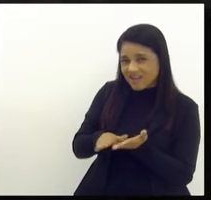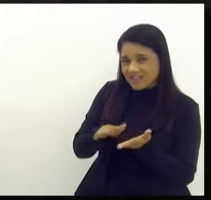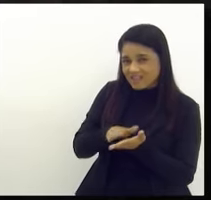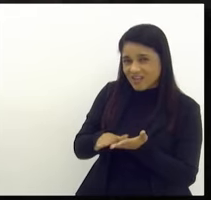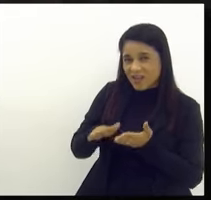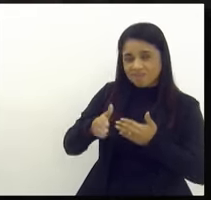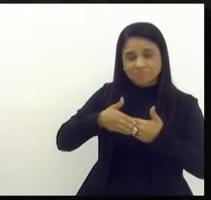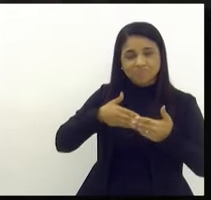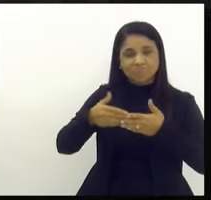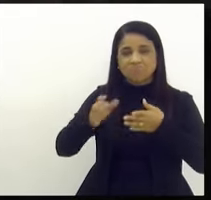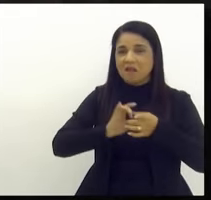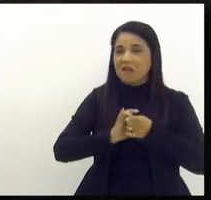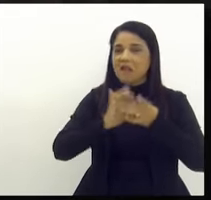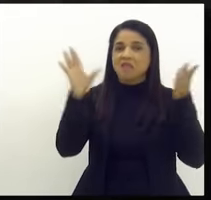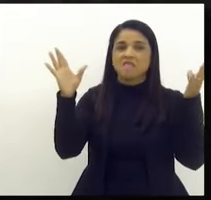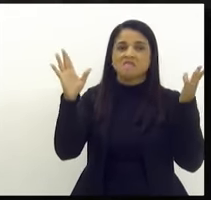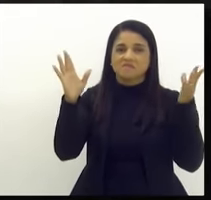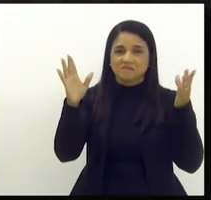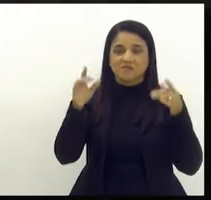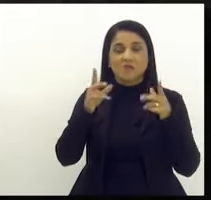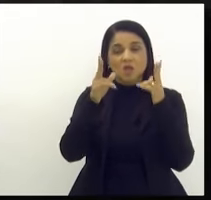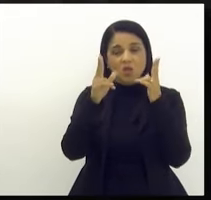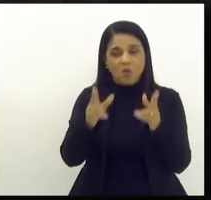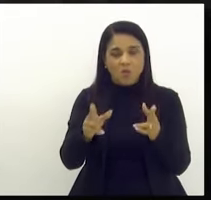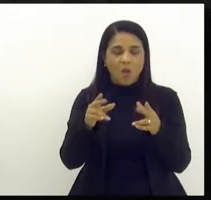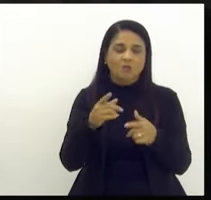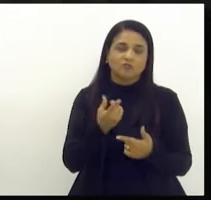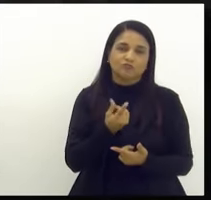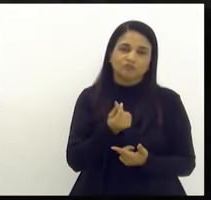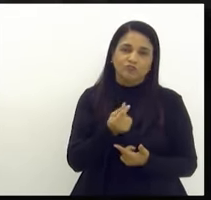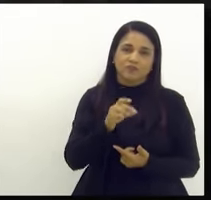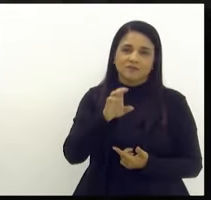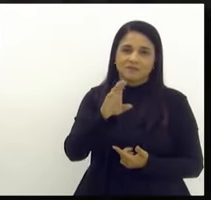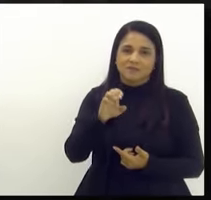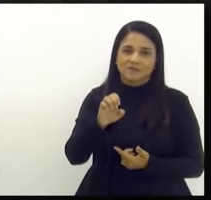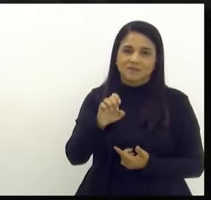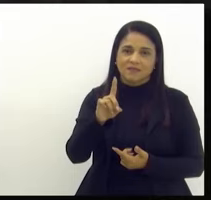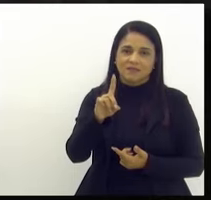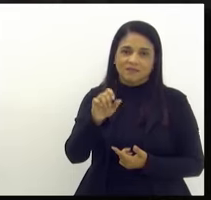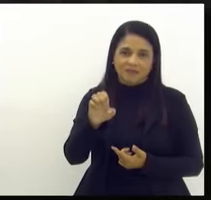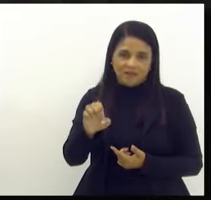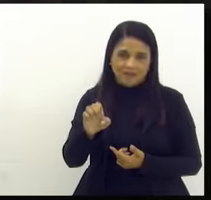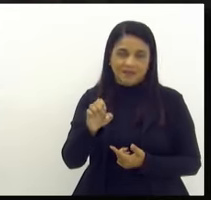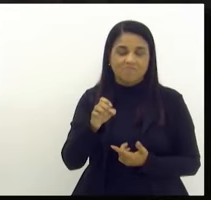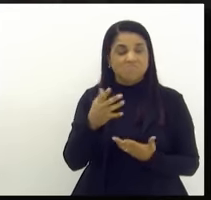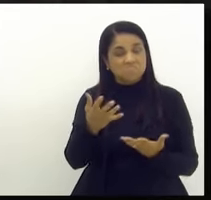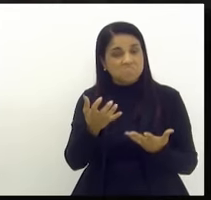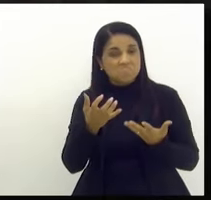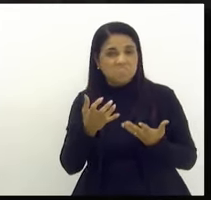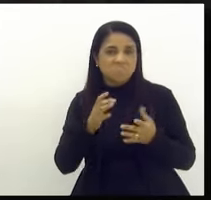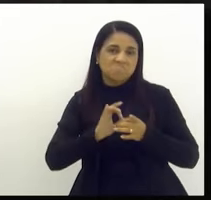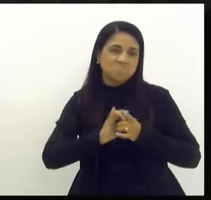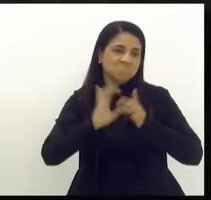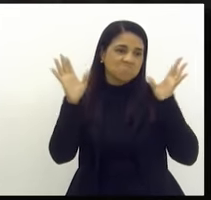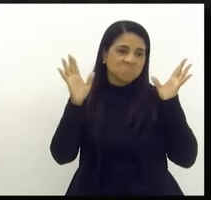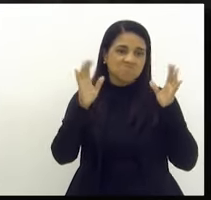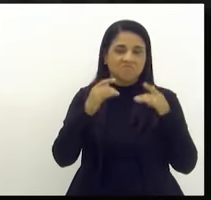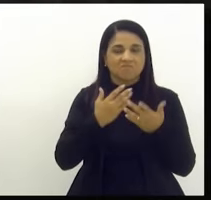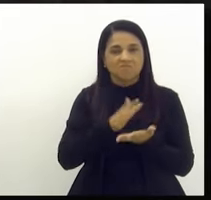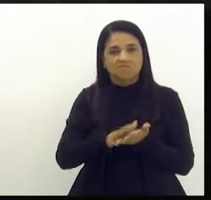como ele quiser assim como ele fez com o dinheiro da cedai como ele quis e bem quis e a gente não